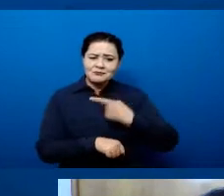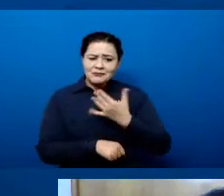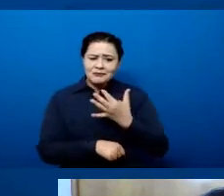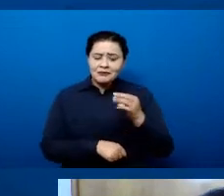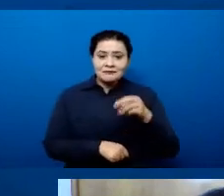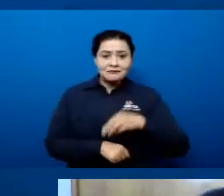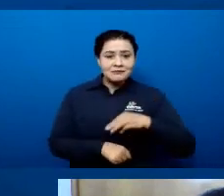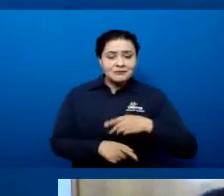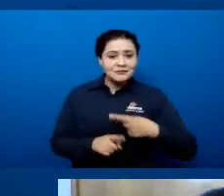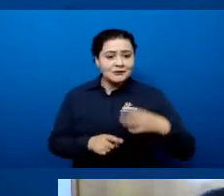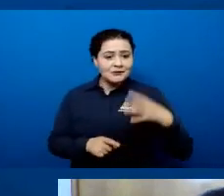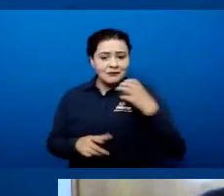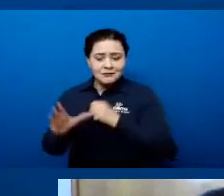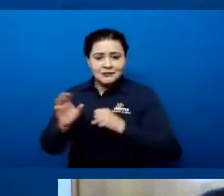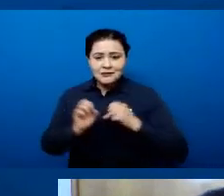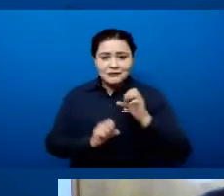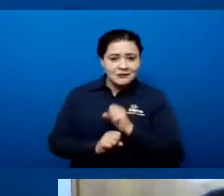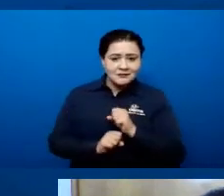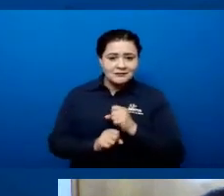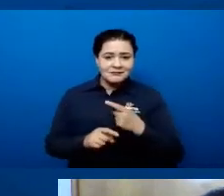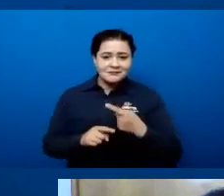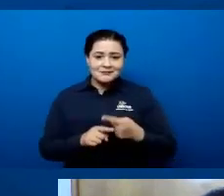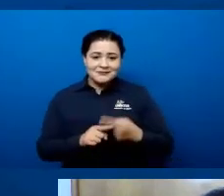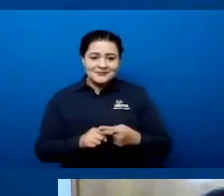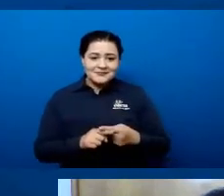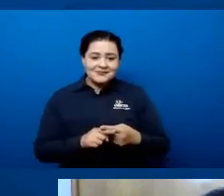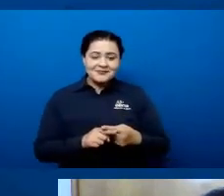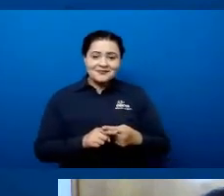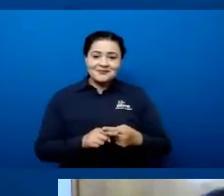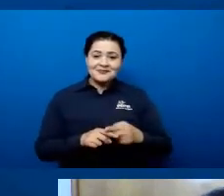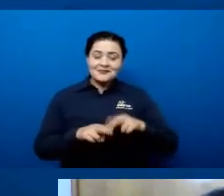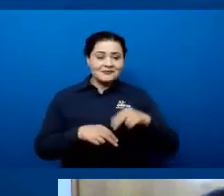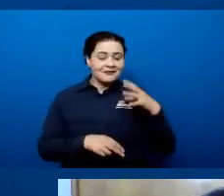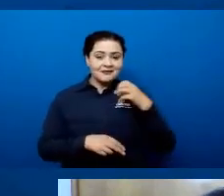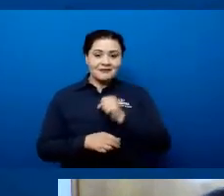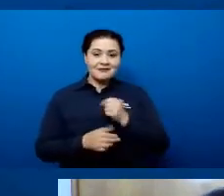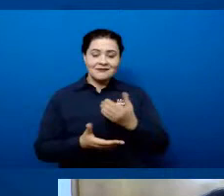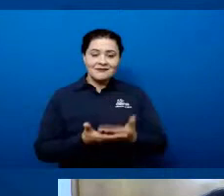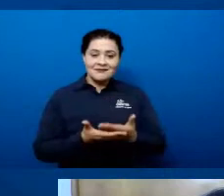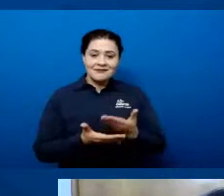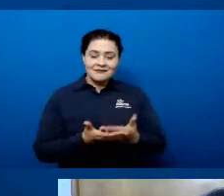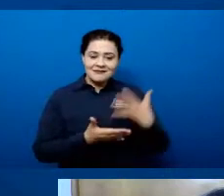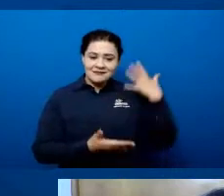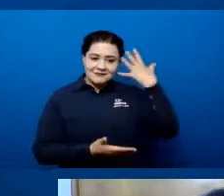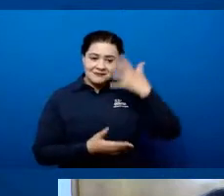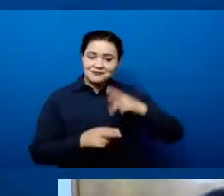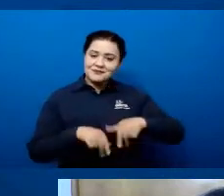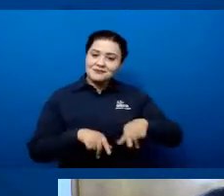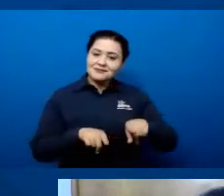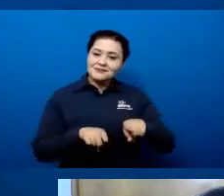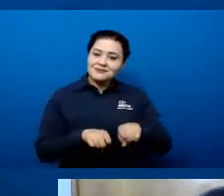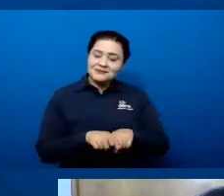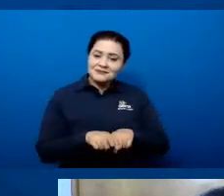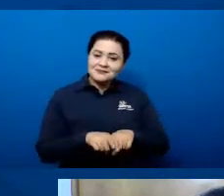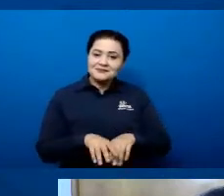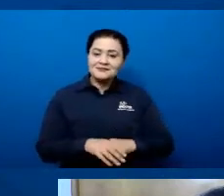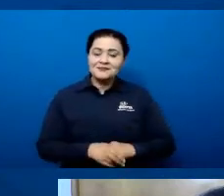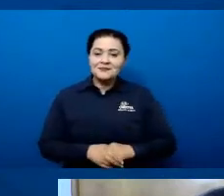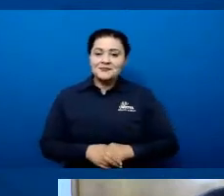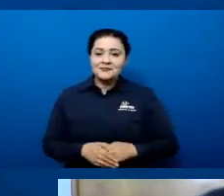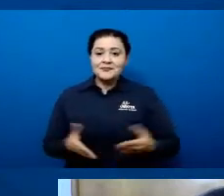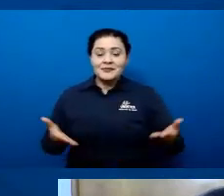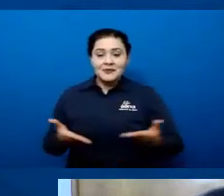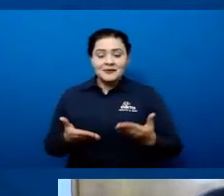né? Toda hora tem 60, essa de agora teve só 10. E tão rápido que foi, tão assim, profícuo que você comentou. Parabéns, Davi,